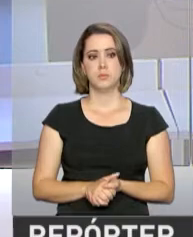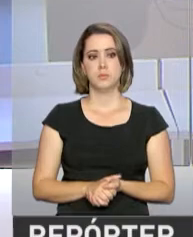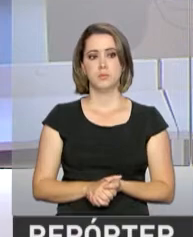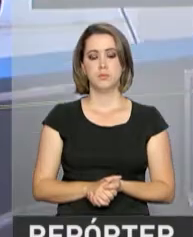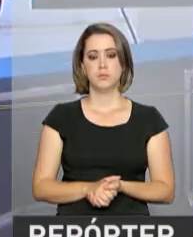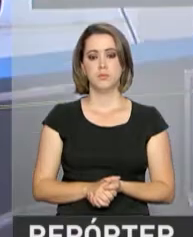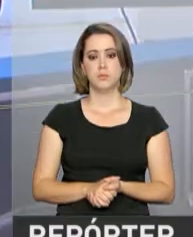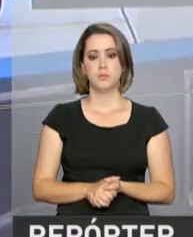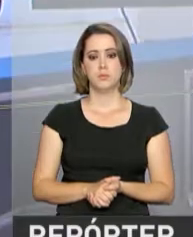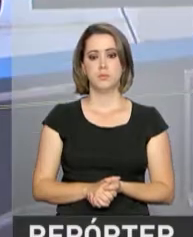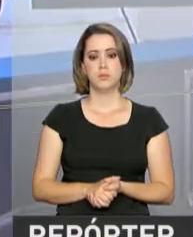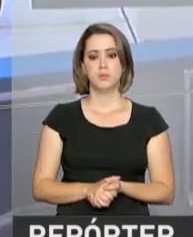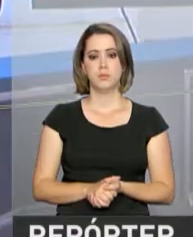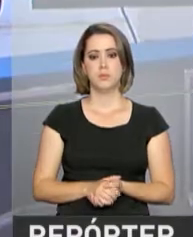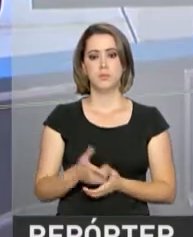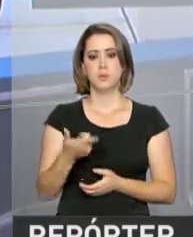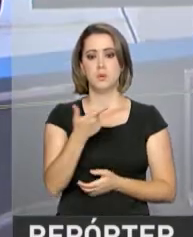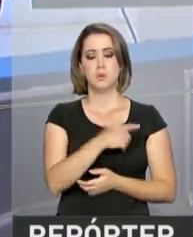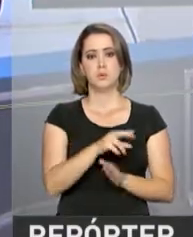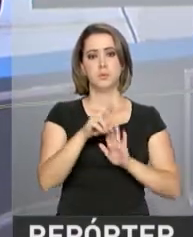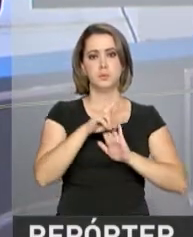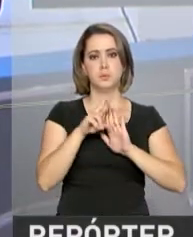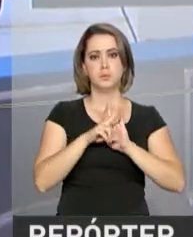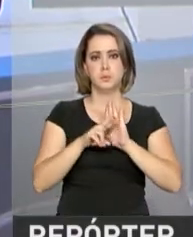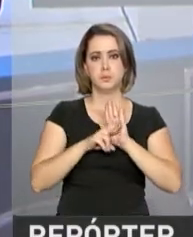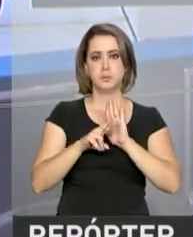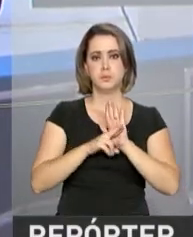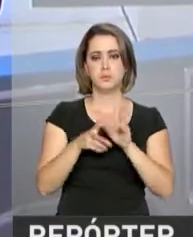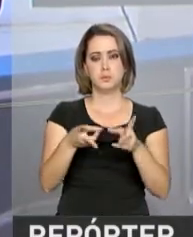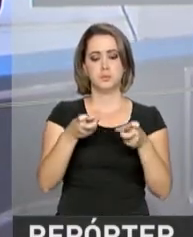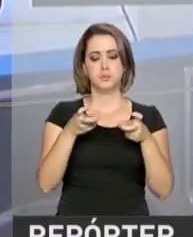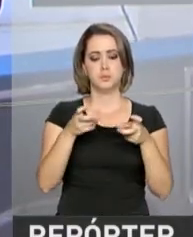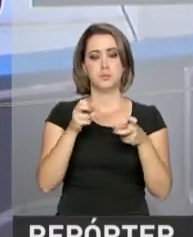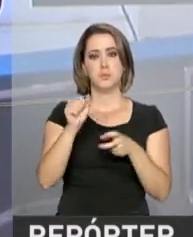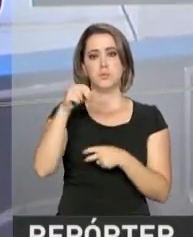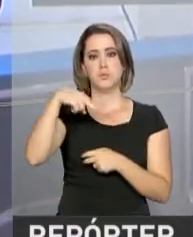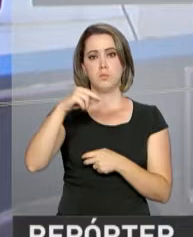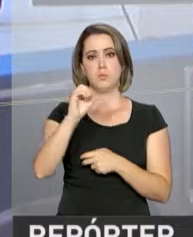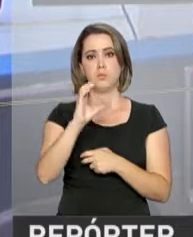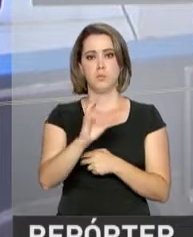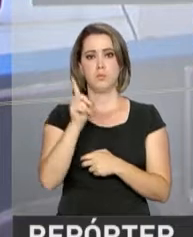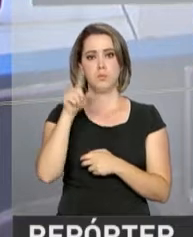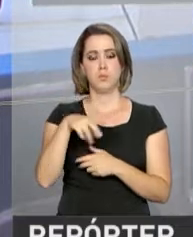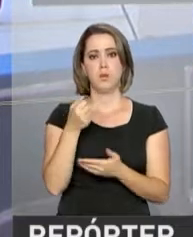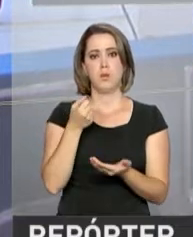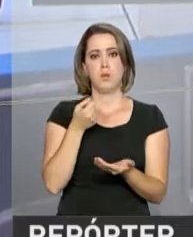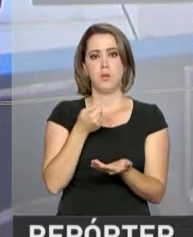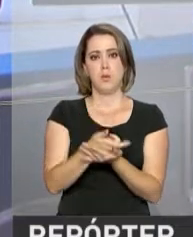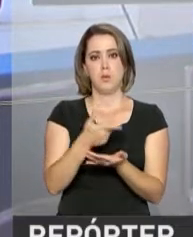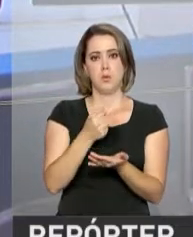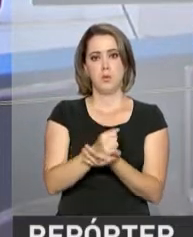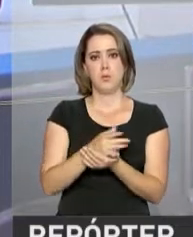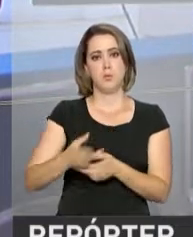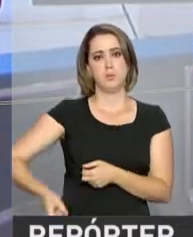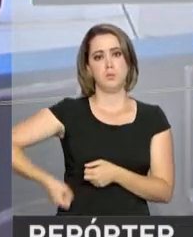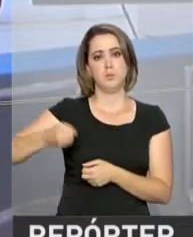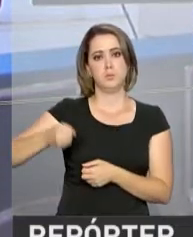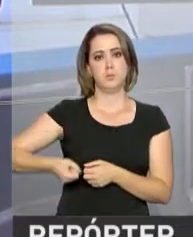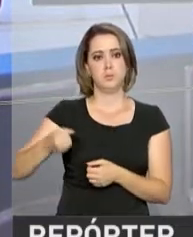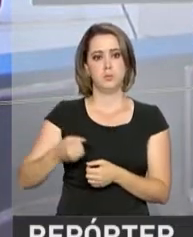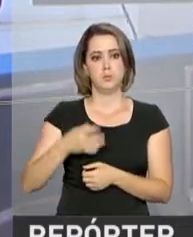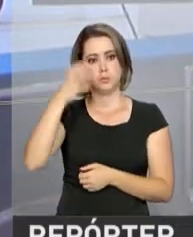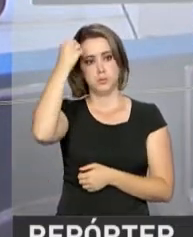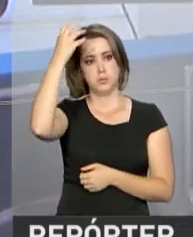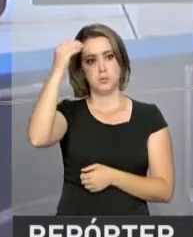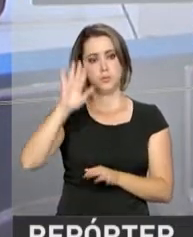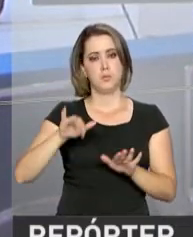www.anac.gov.br. Uma outra regra prevista pela ANAC é a cobrança por bagagens despachadas, mas, por enquanto, essa